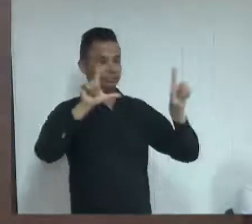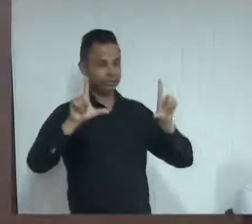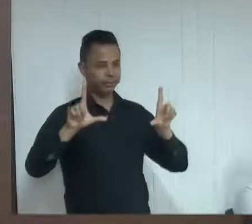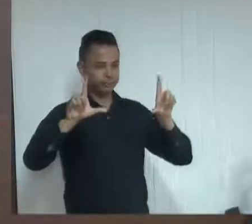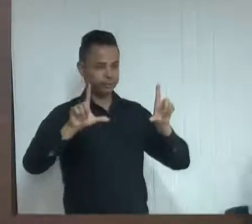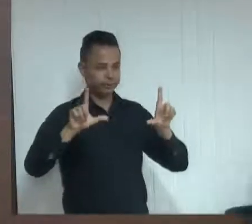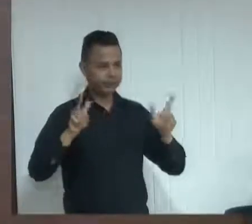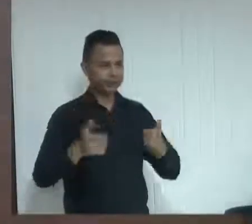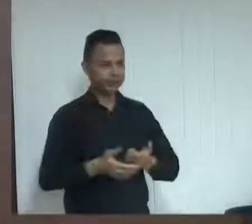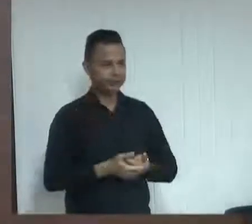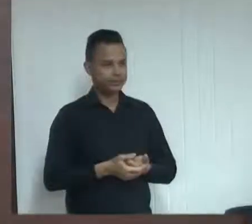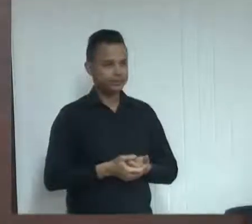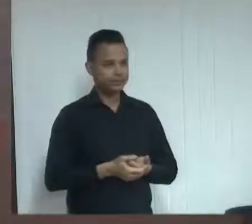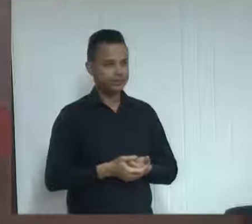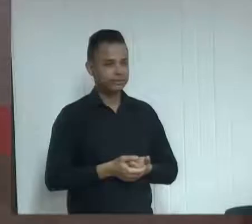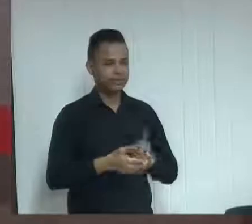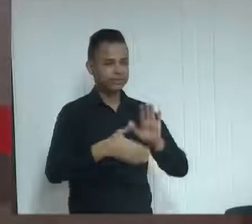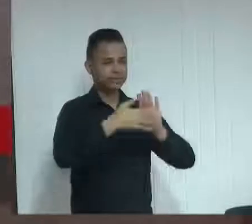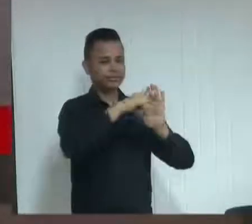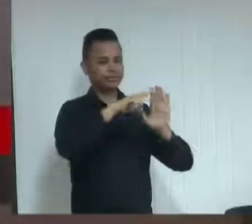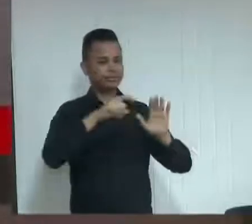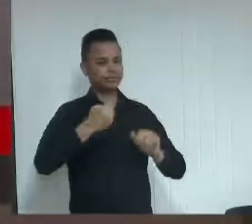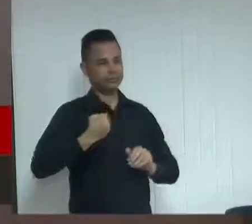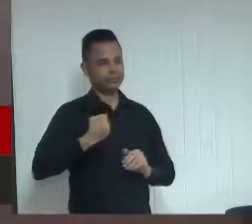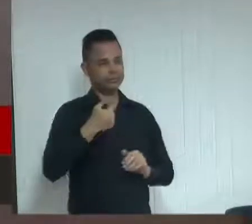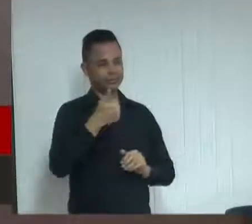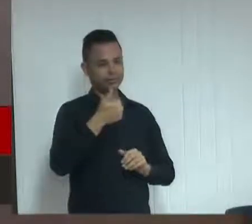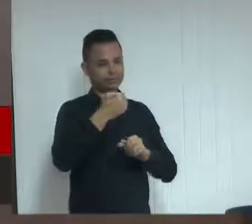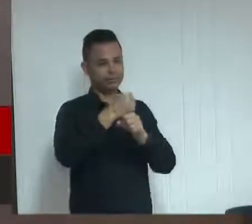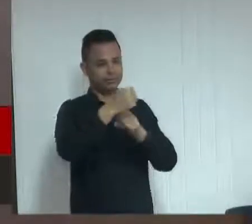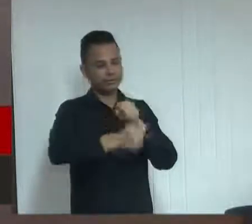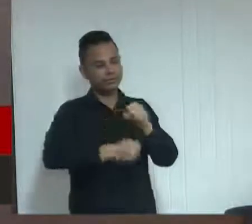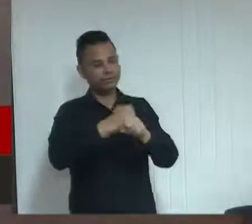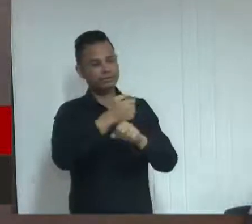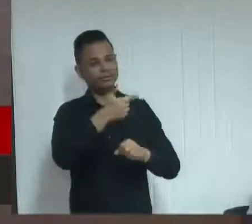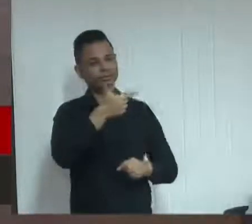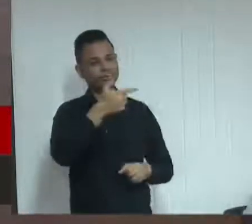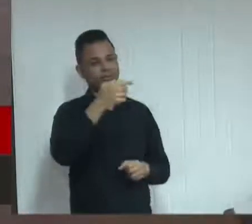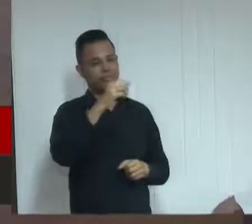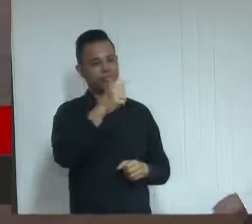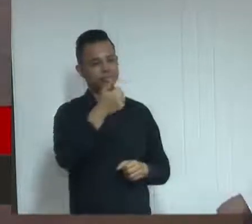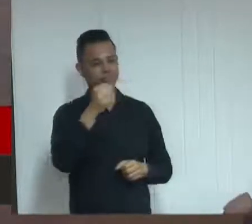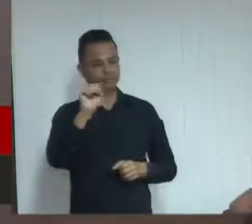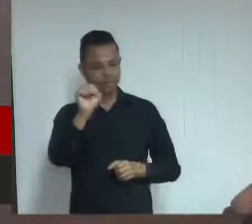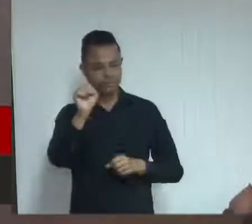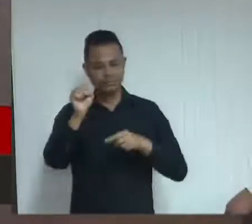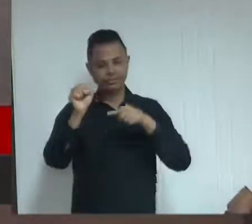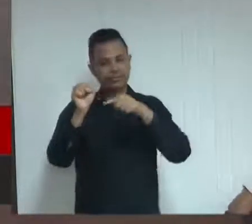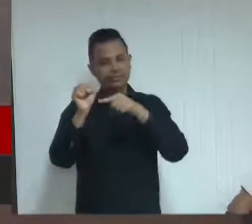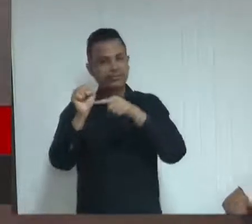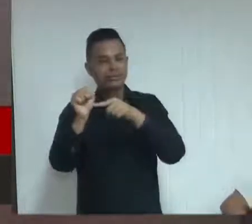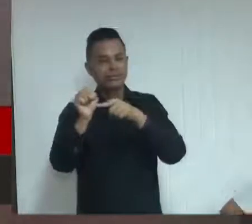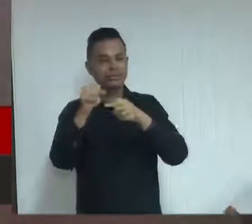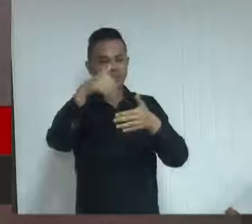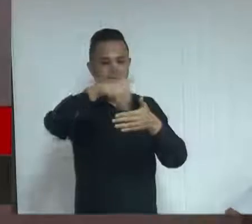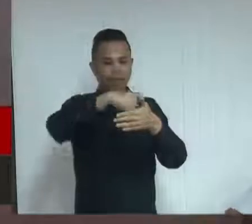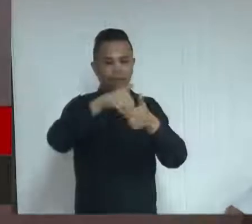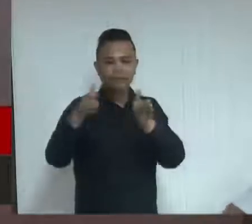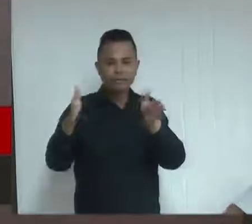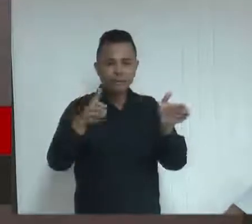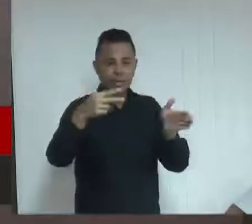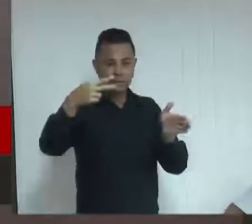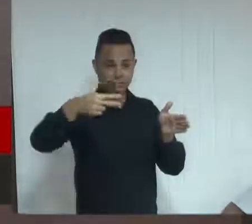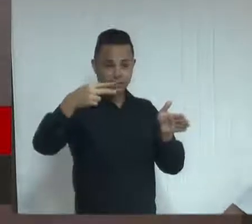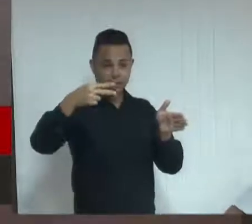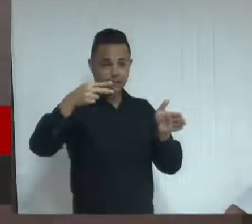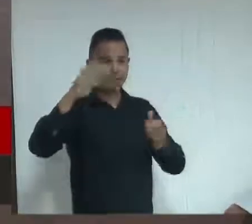Agora a gente está voltando para o projeto de lei complementar 1 de 2018. E ele está numa segunda votação. Inclusive, hoje eu estava